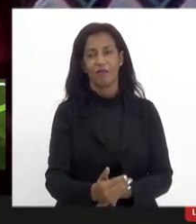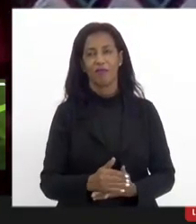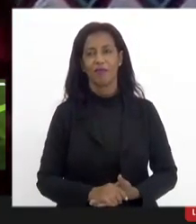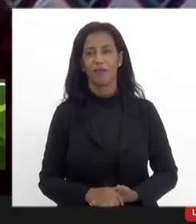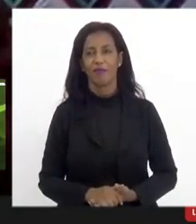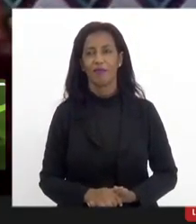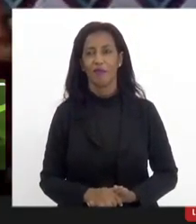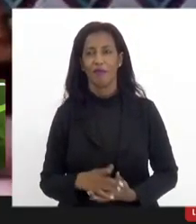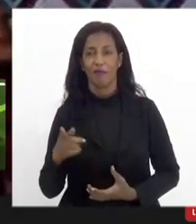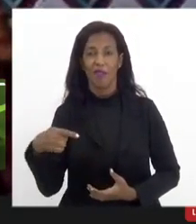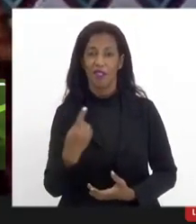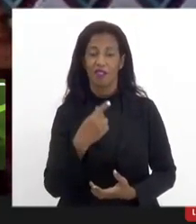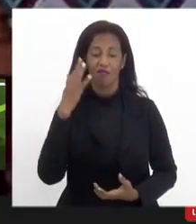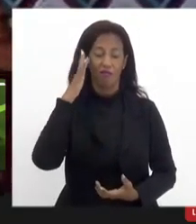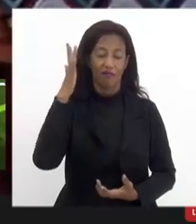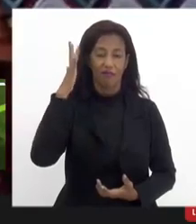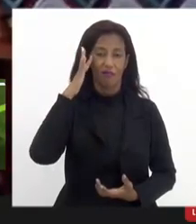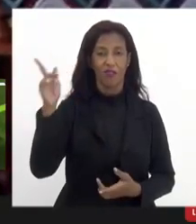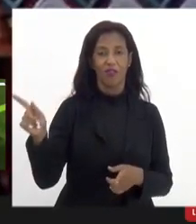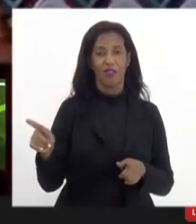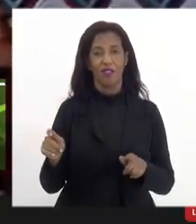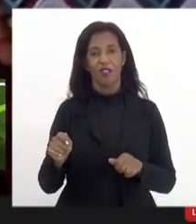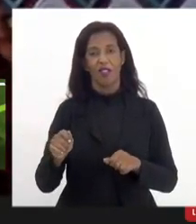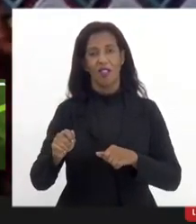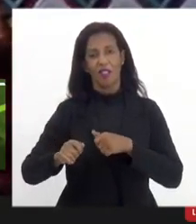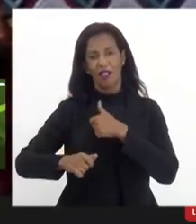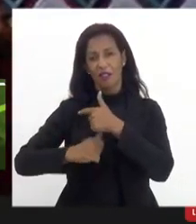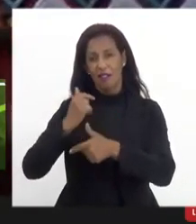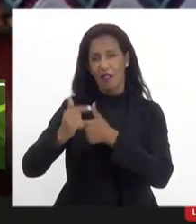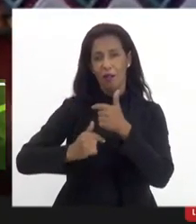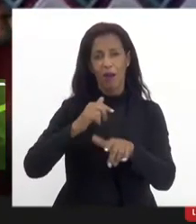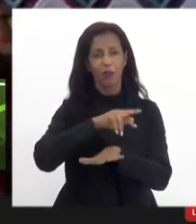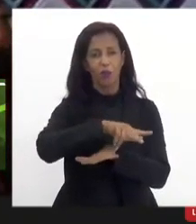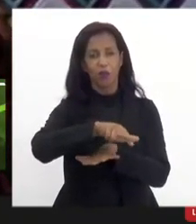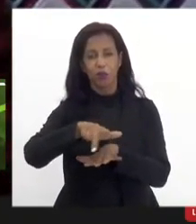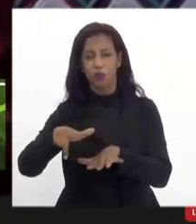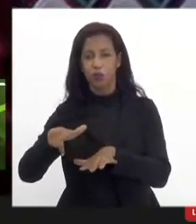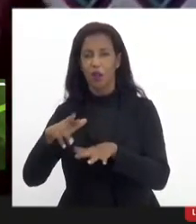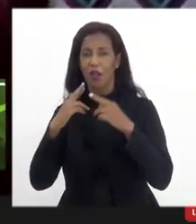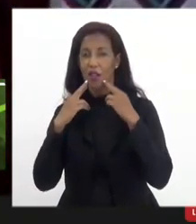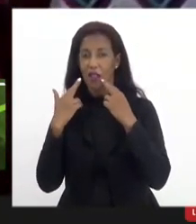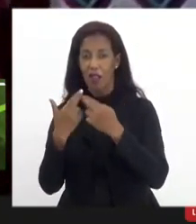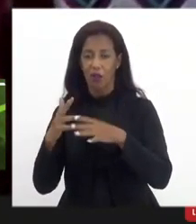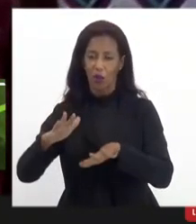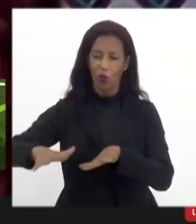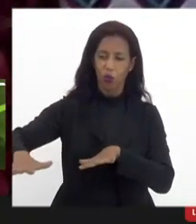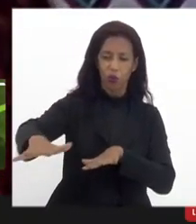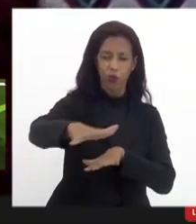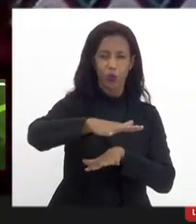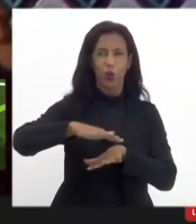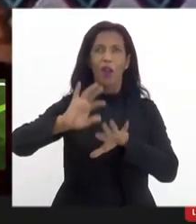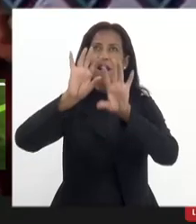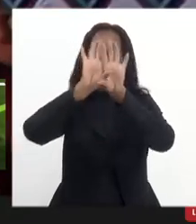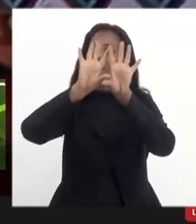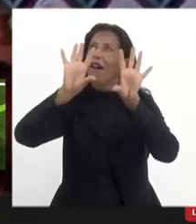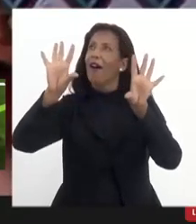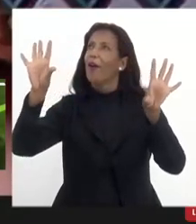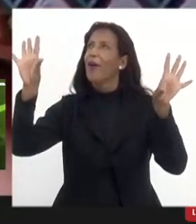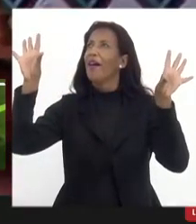Que a gente sonhou em fazer muitas audiências nos territórios, ao ar livre,